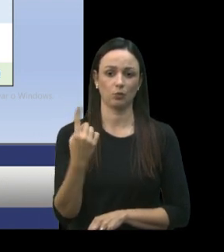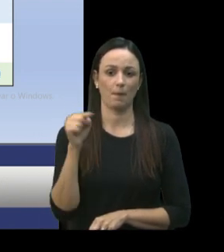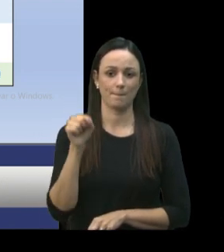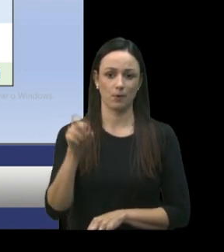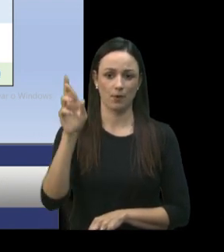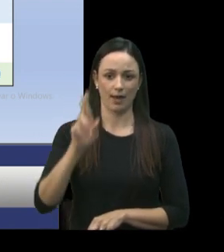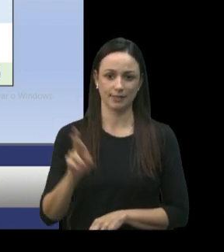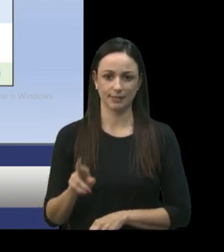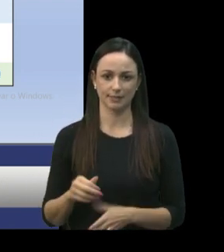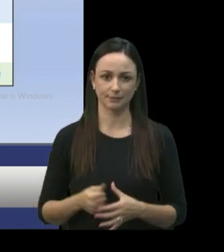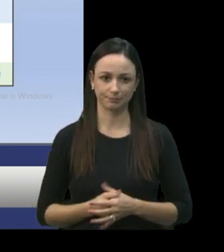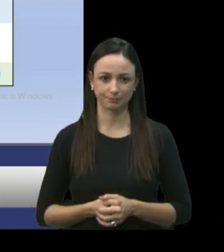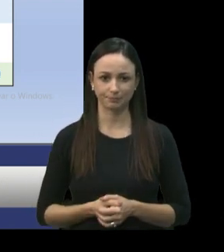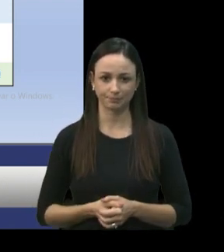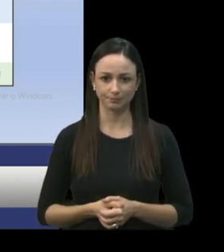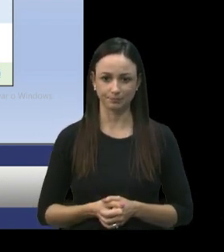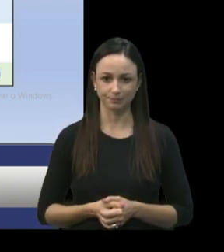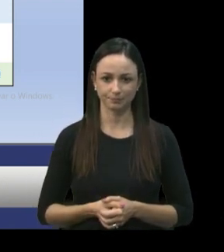R$541.000.